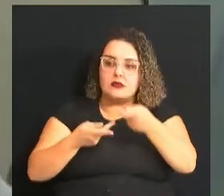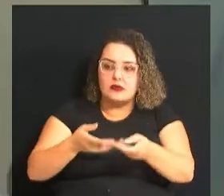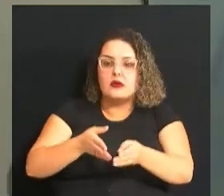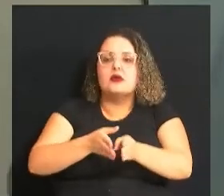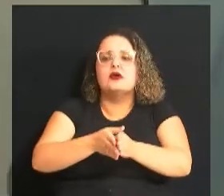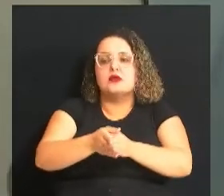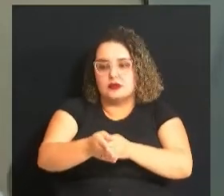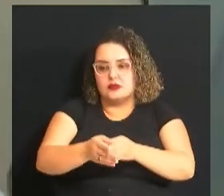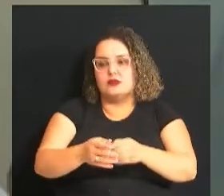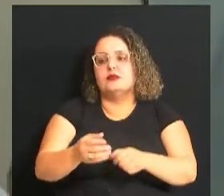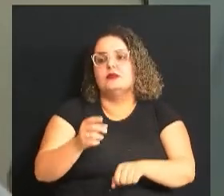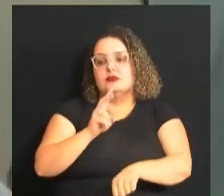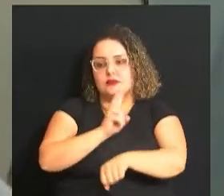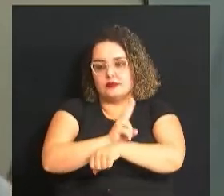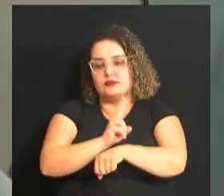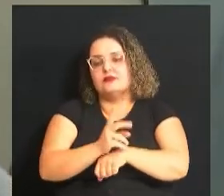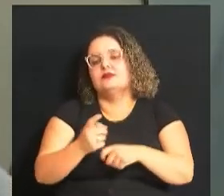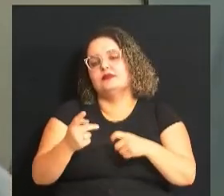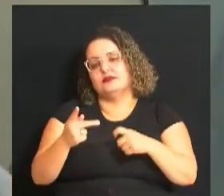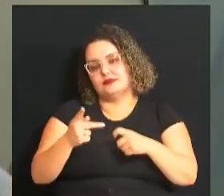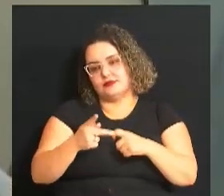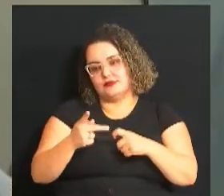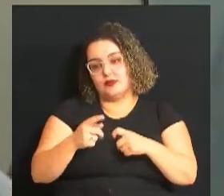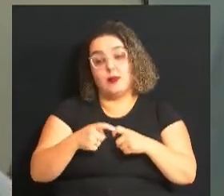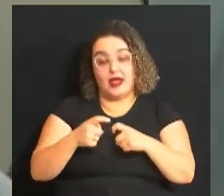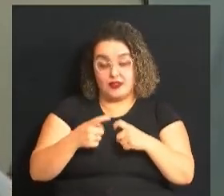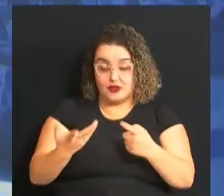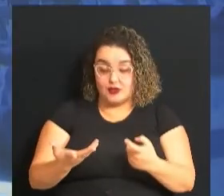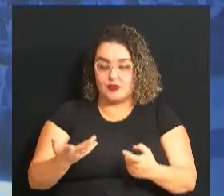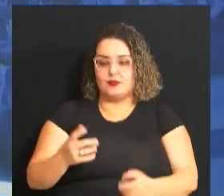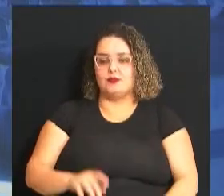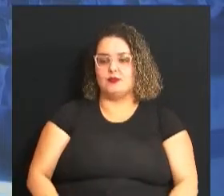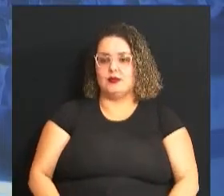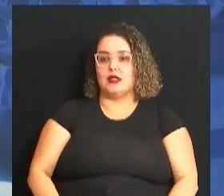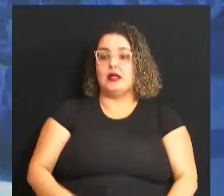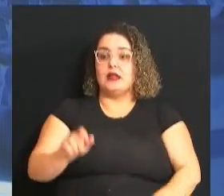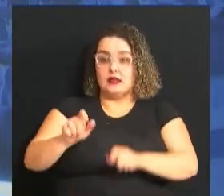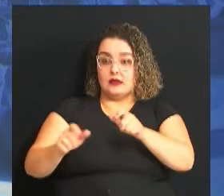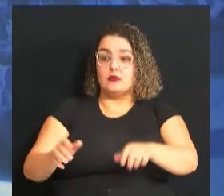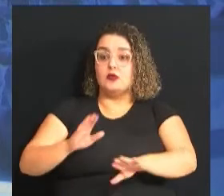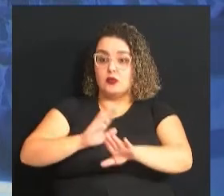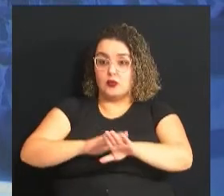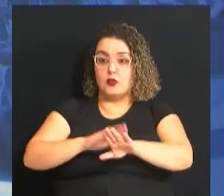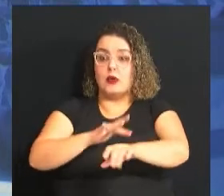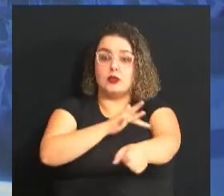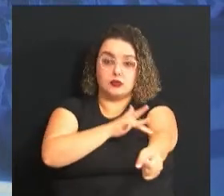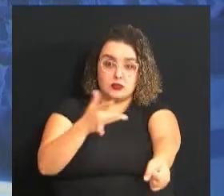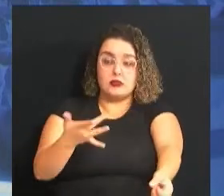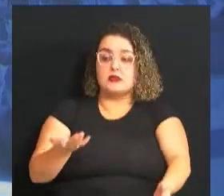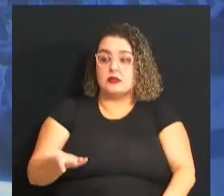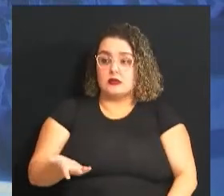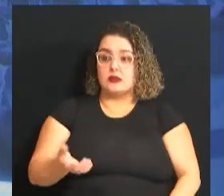a buscar ajuda. Perguntar, né? Tem gente que acaba descobrindo ali no ato da doação de sangue.